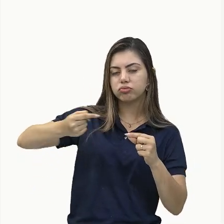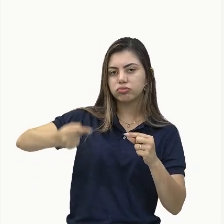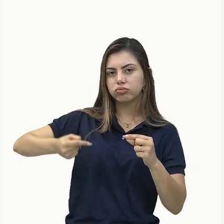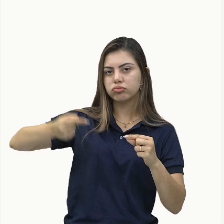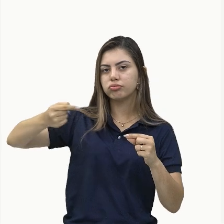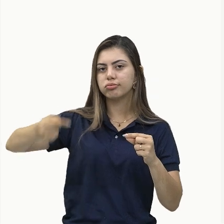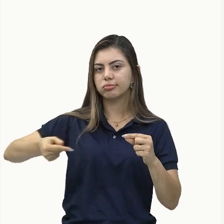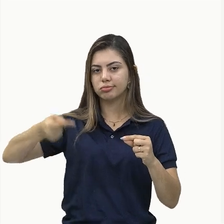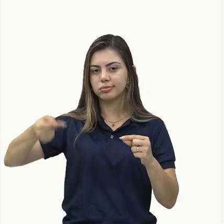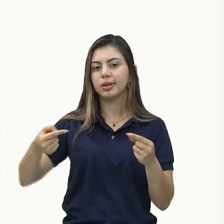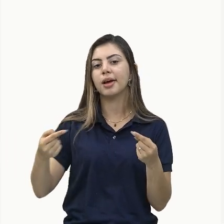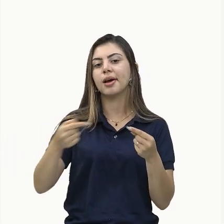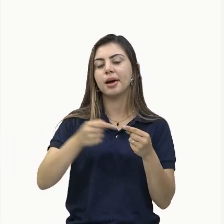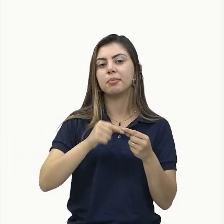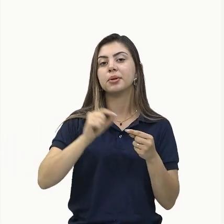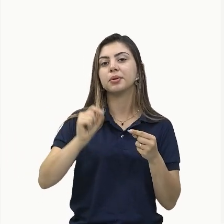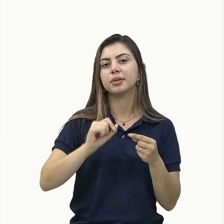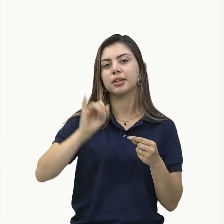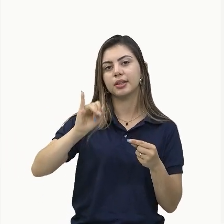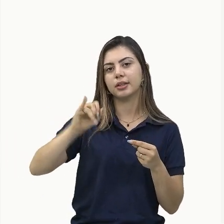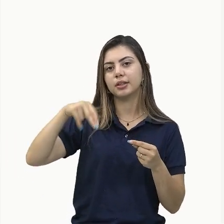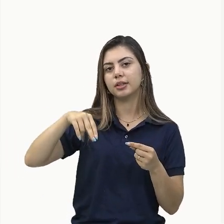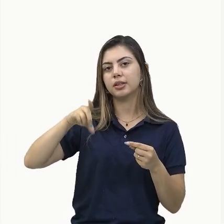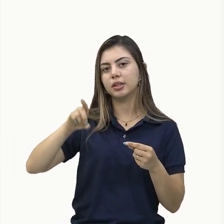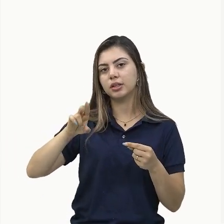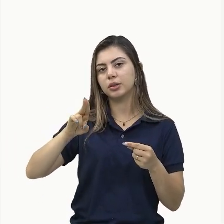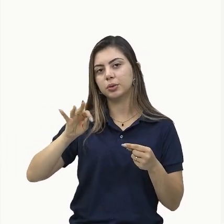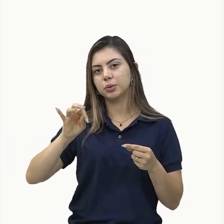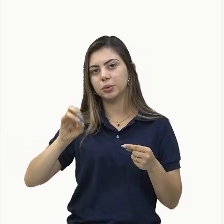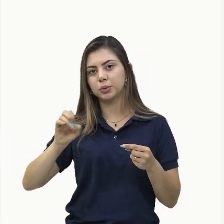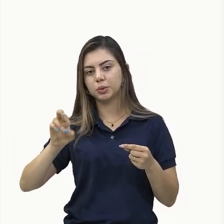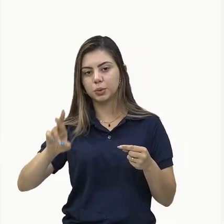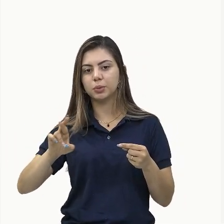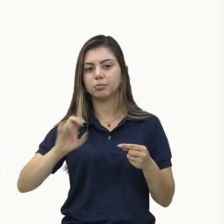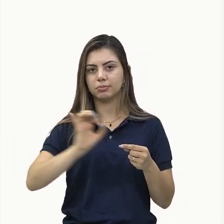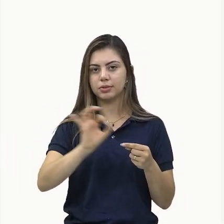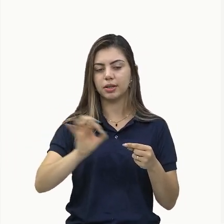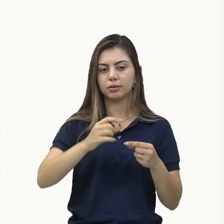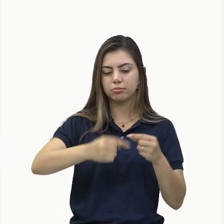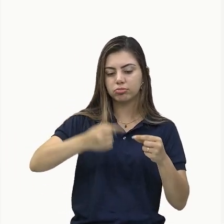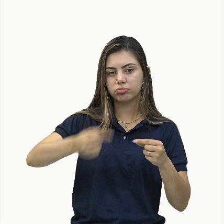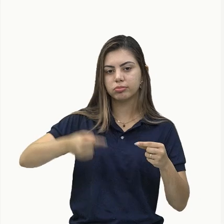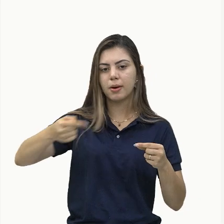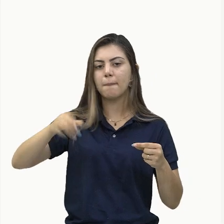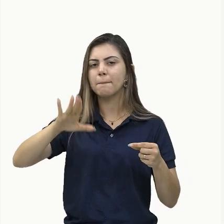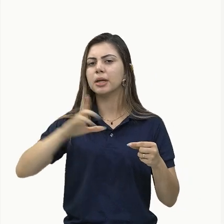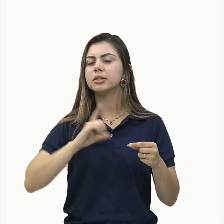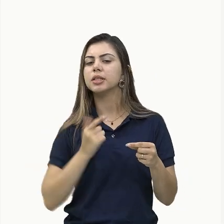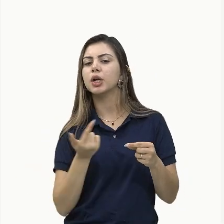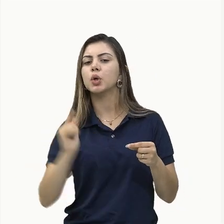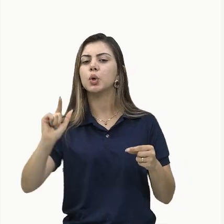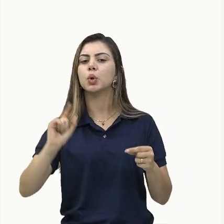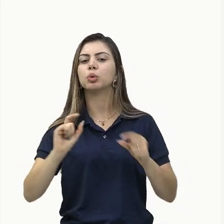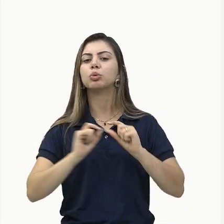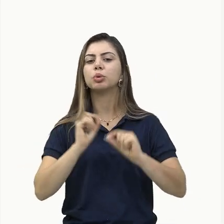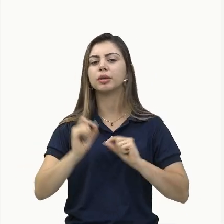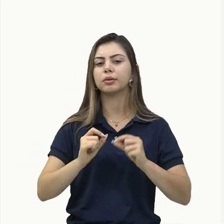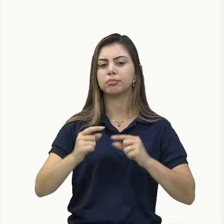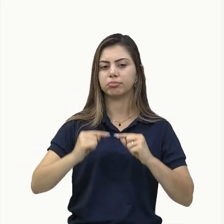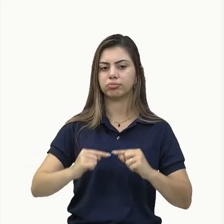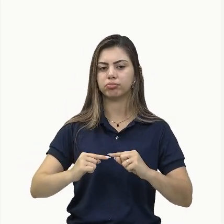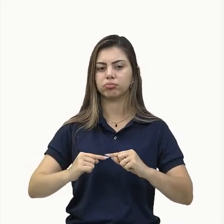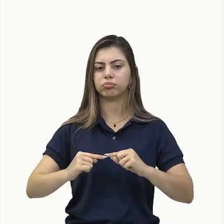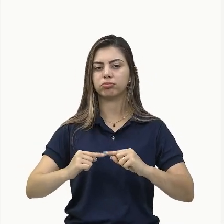vamos dizer que é um indutor. Aí eu tenho também outro dispositivo que é um interruptor. Este é o